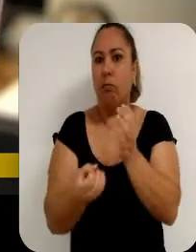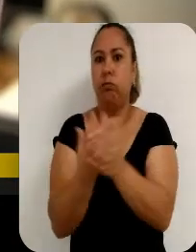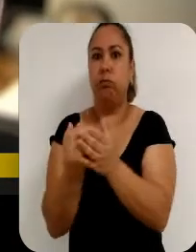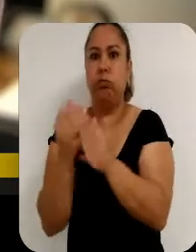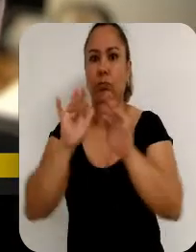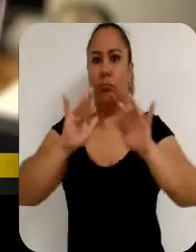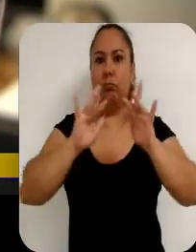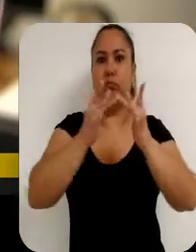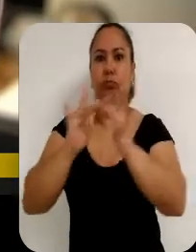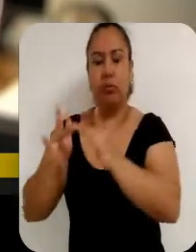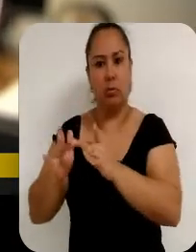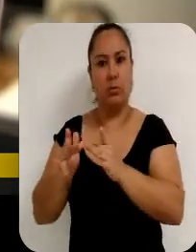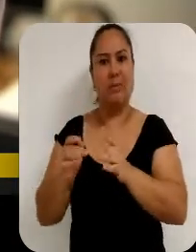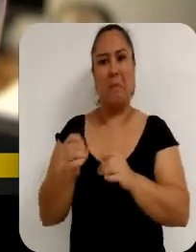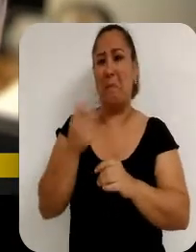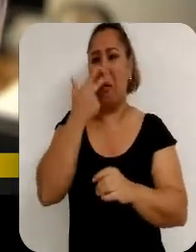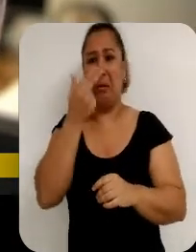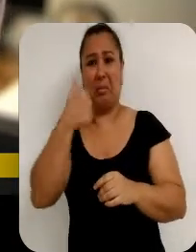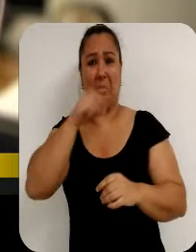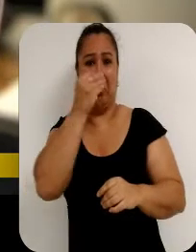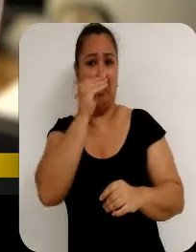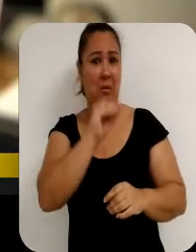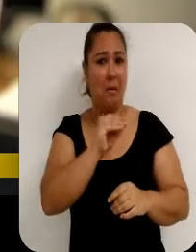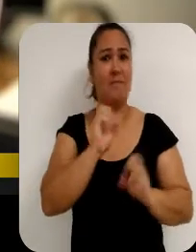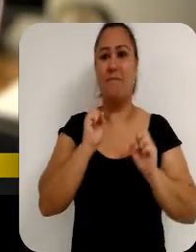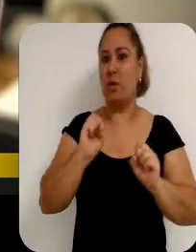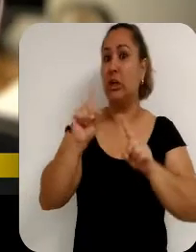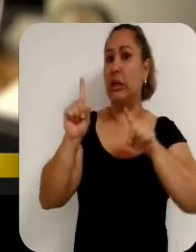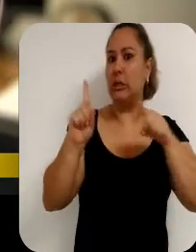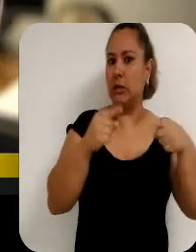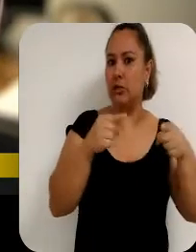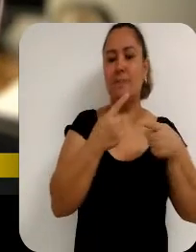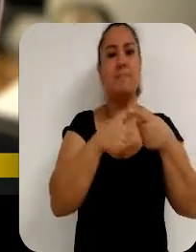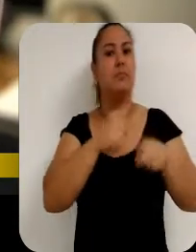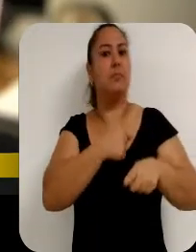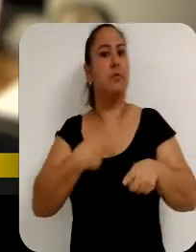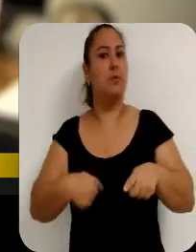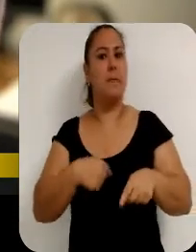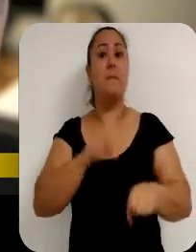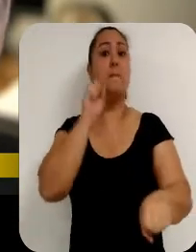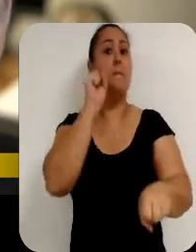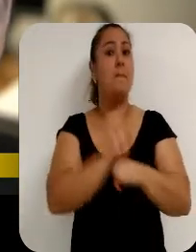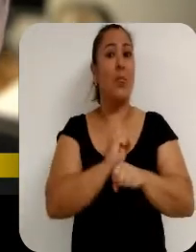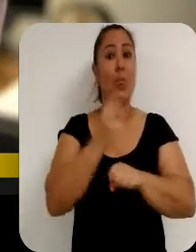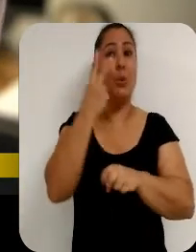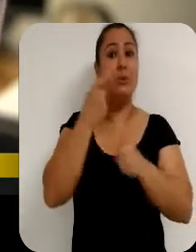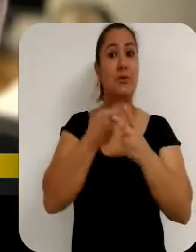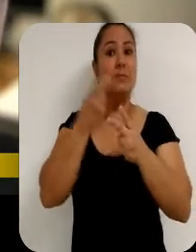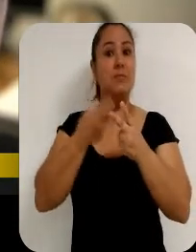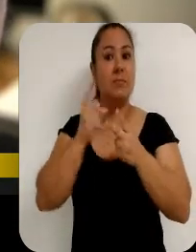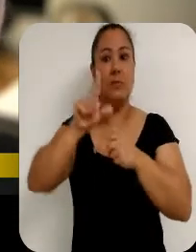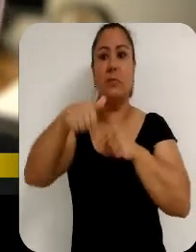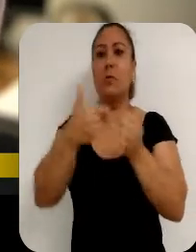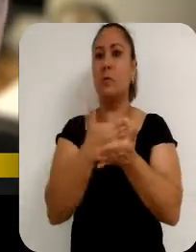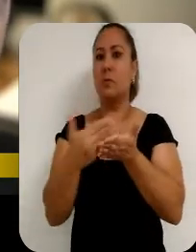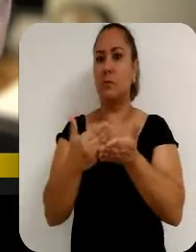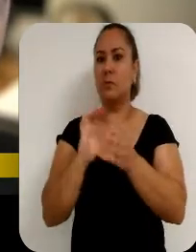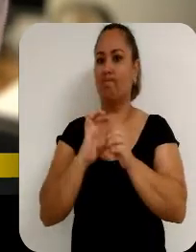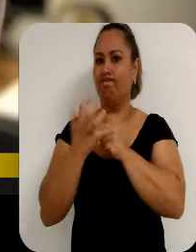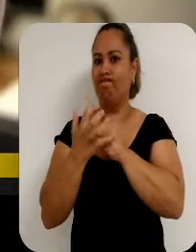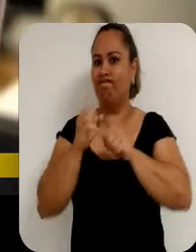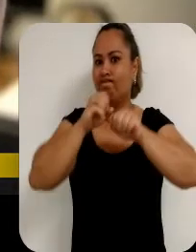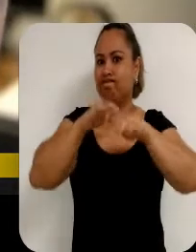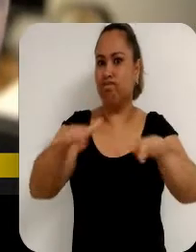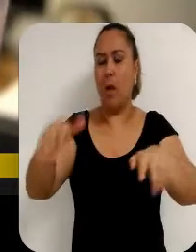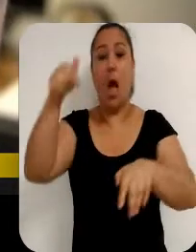à maneira como isso foi feito. Mas a China parou o país 2 meses depois que esse surto começou. Aqui no Brasil, com o surto de Zika,